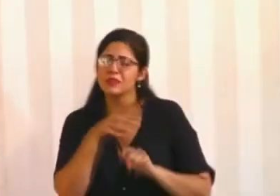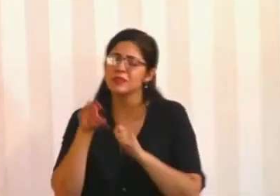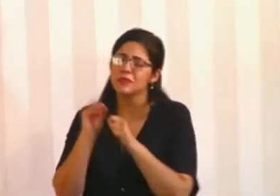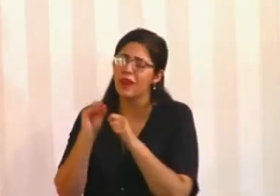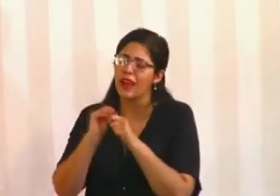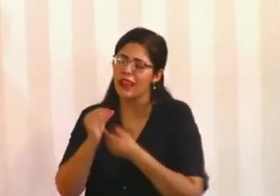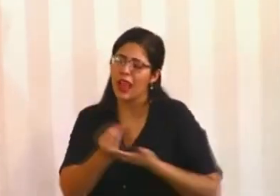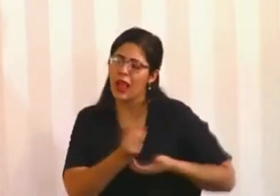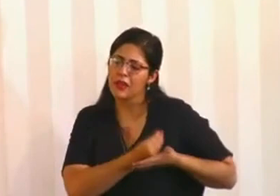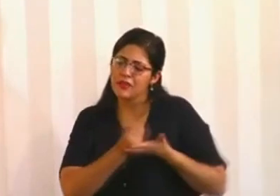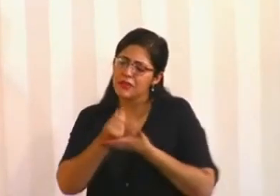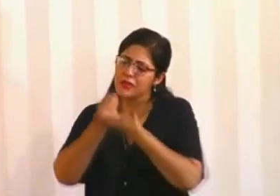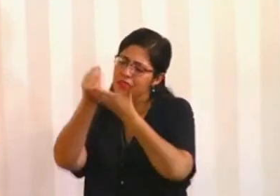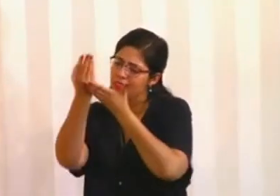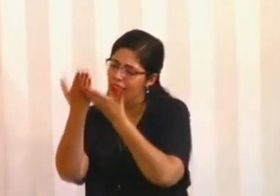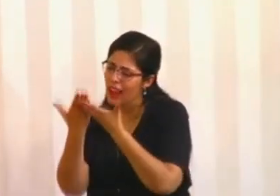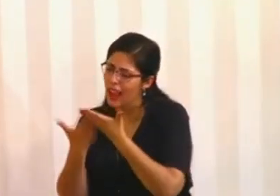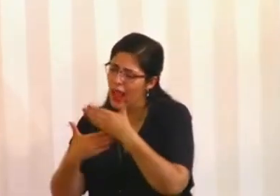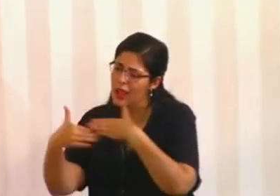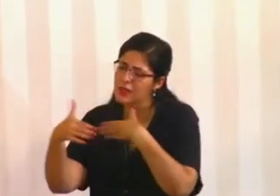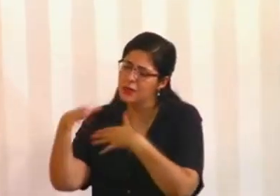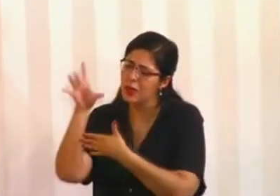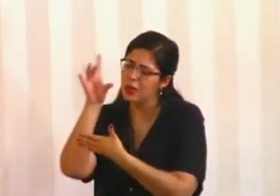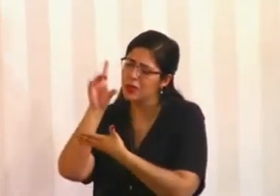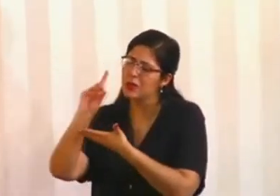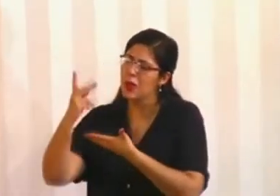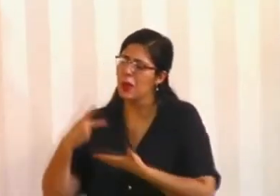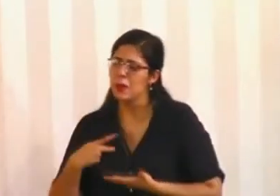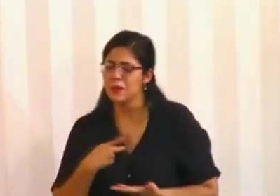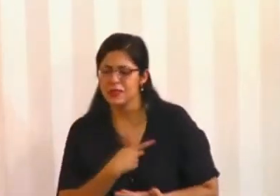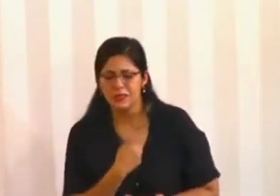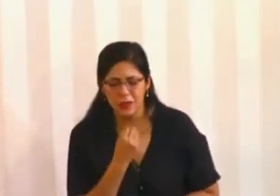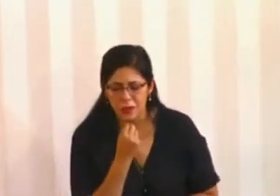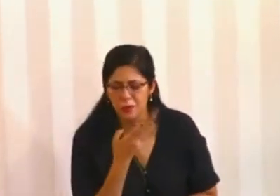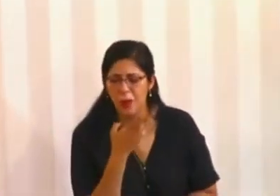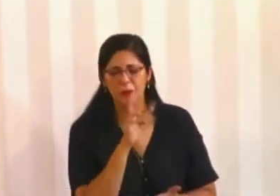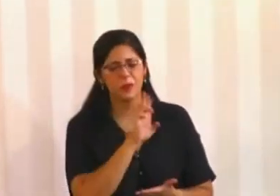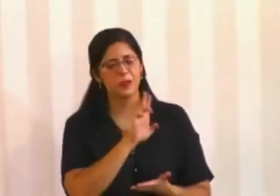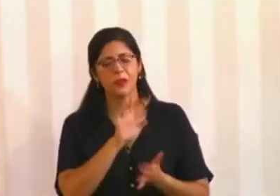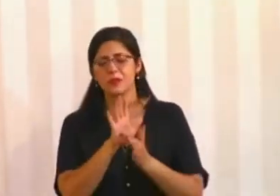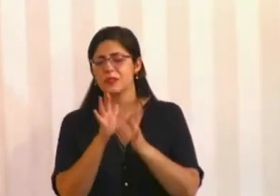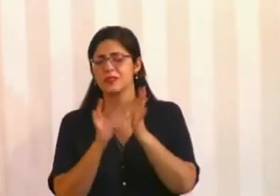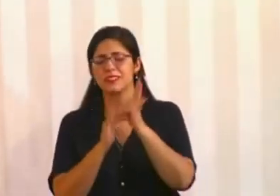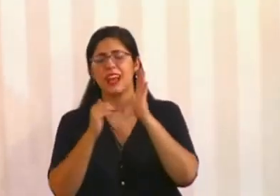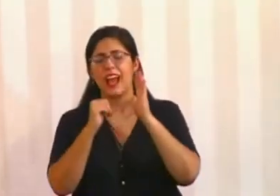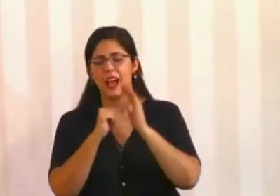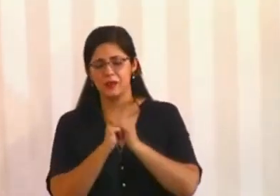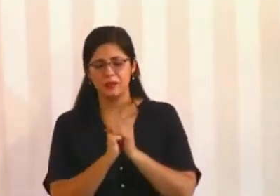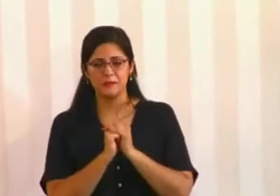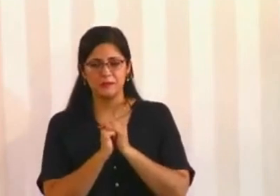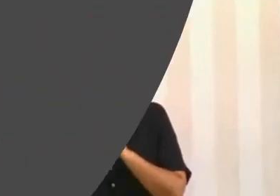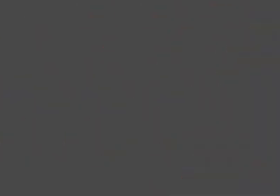mãos as nossas vidas, porque eu sei que o Senhor é o nosso bom pastor. Em nome de Jesus.